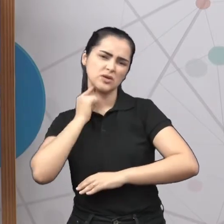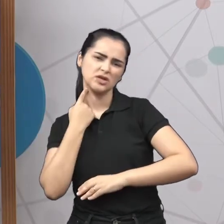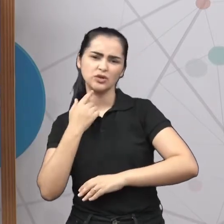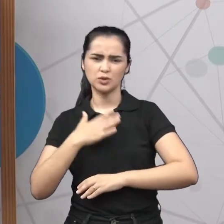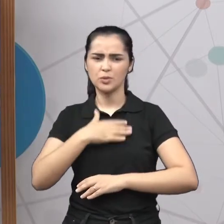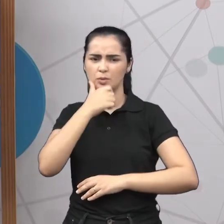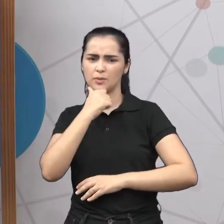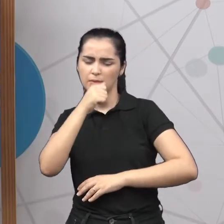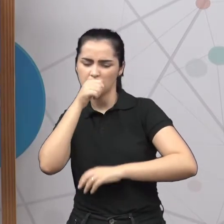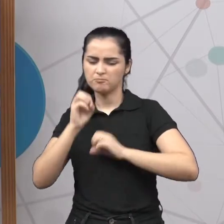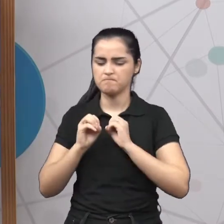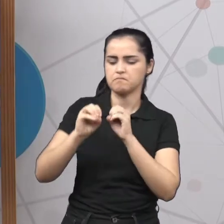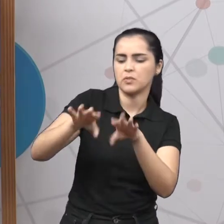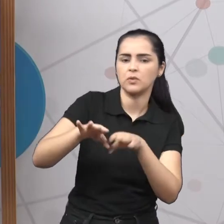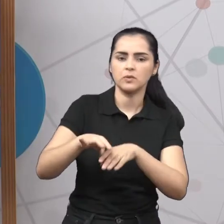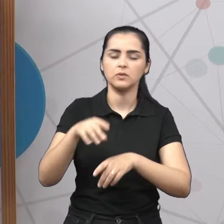rua?